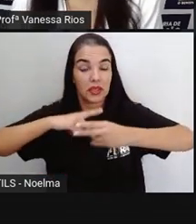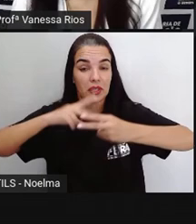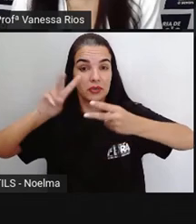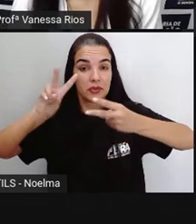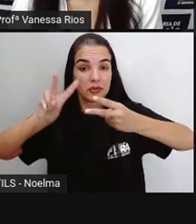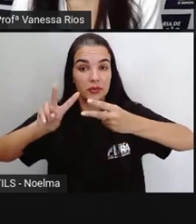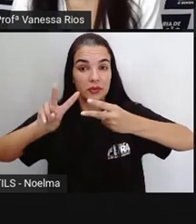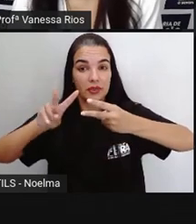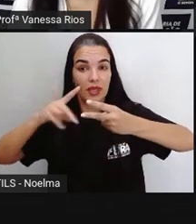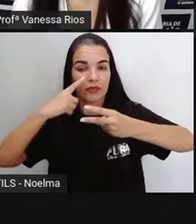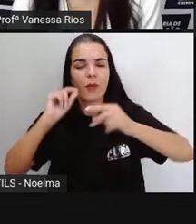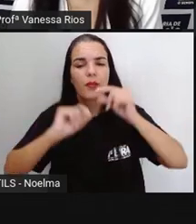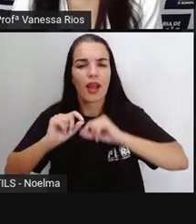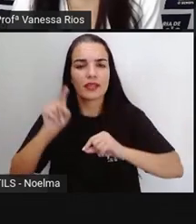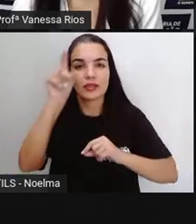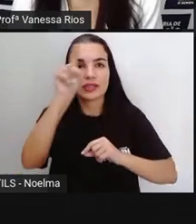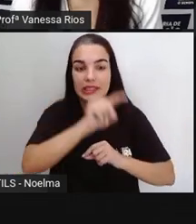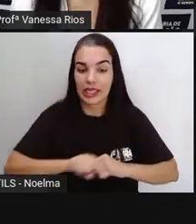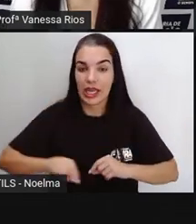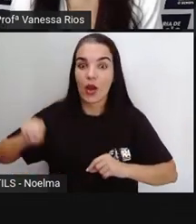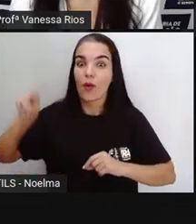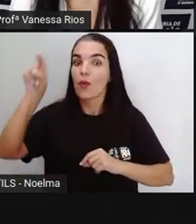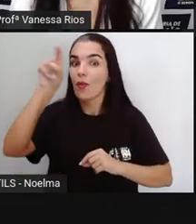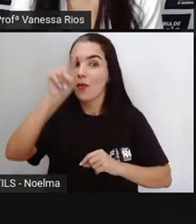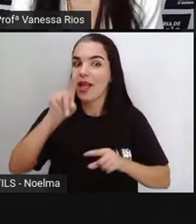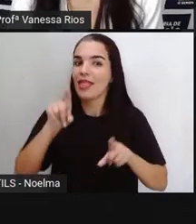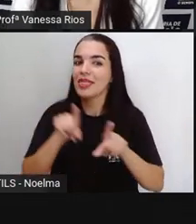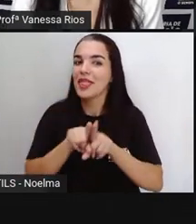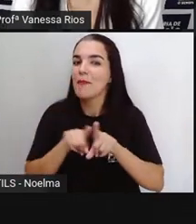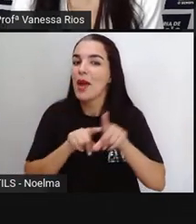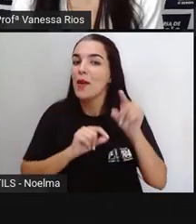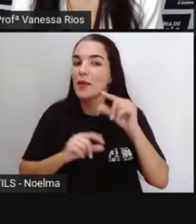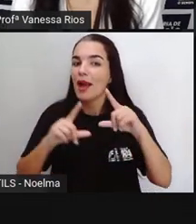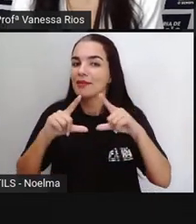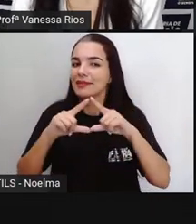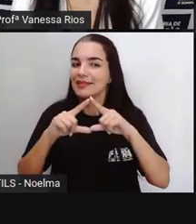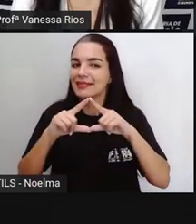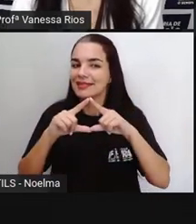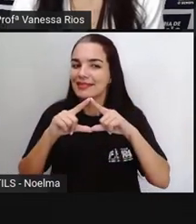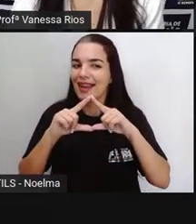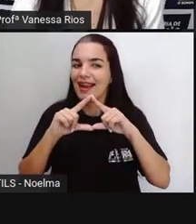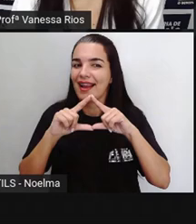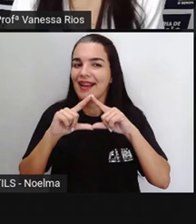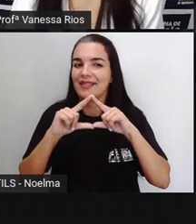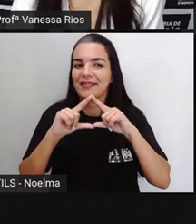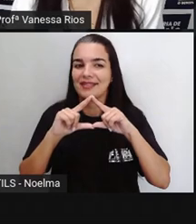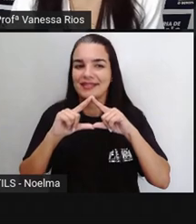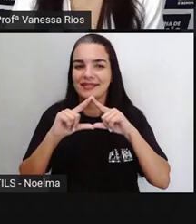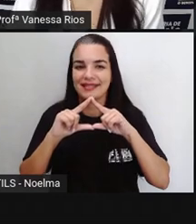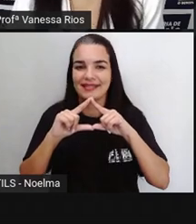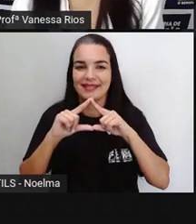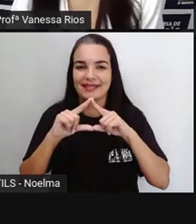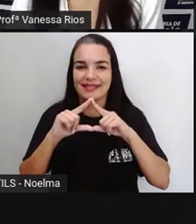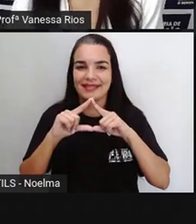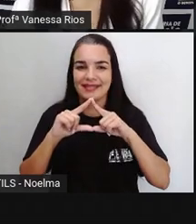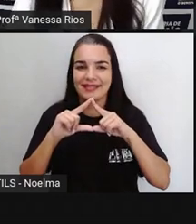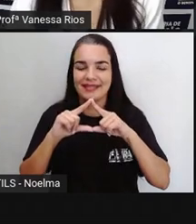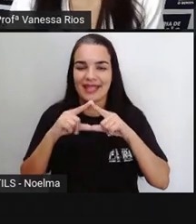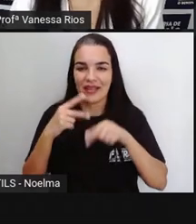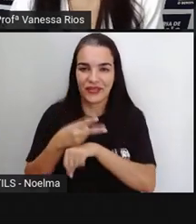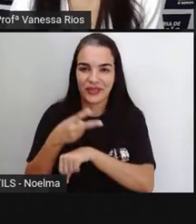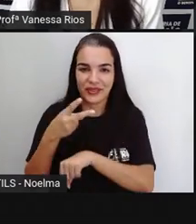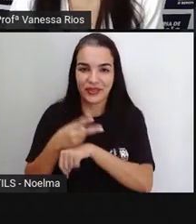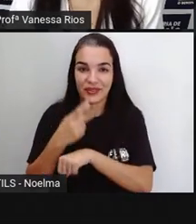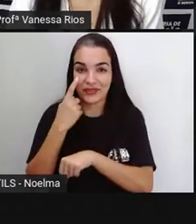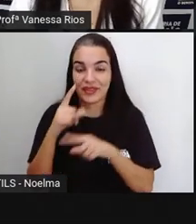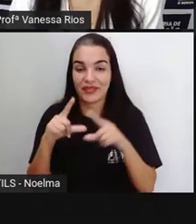caso, a gente pode observar a presença do círculo e também aí na parte de vidro